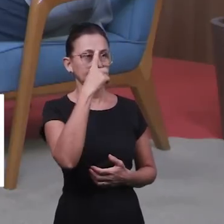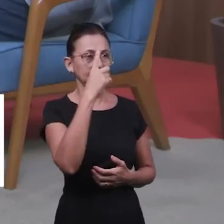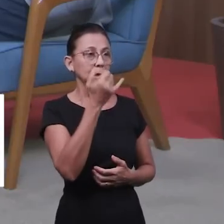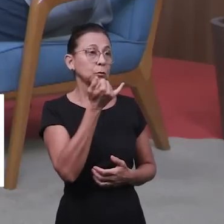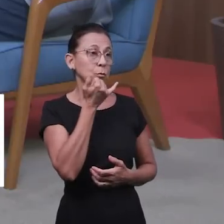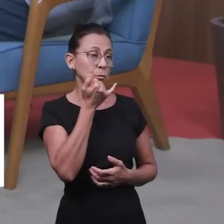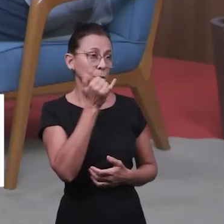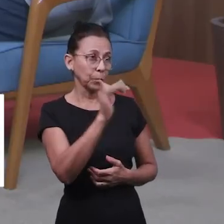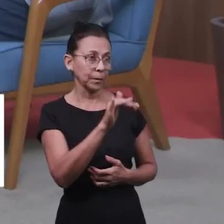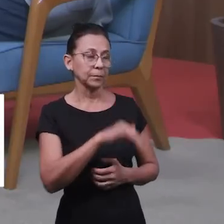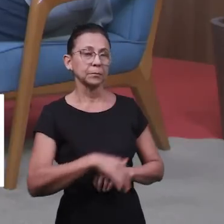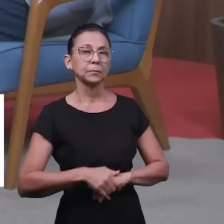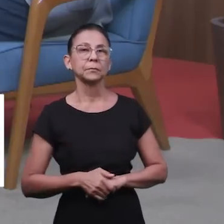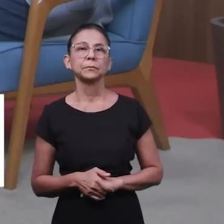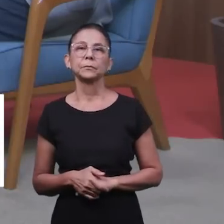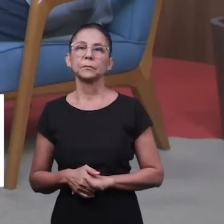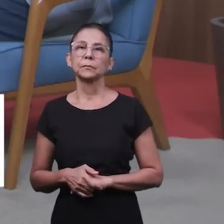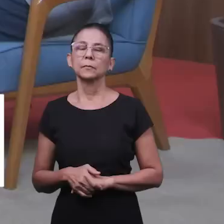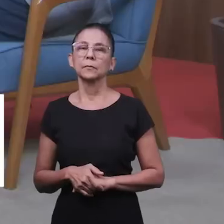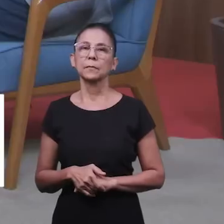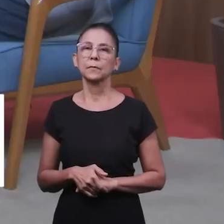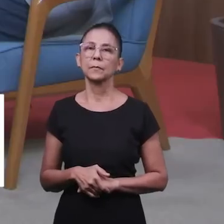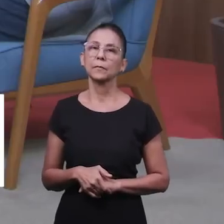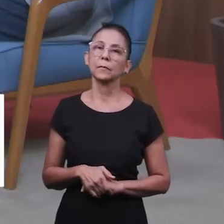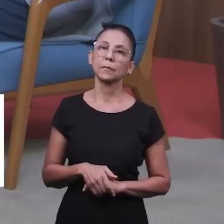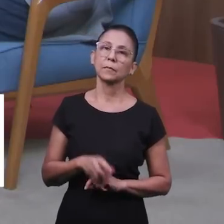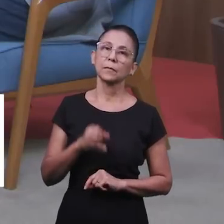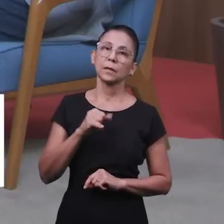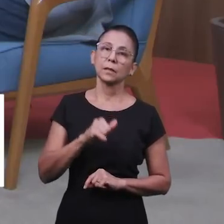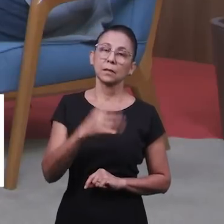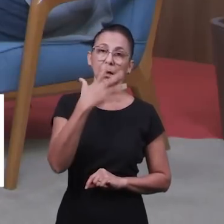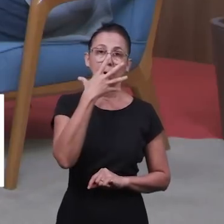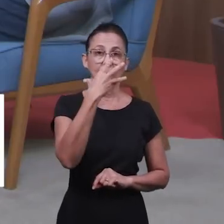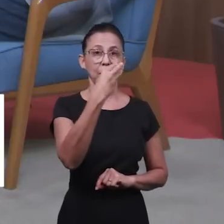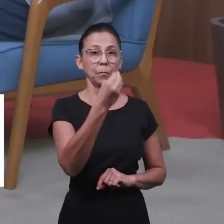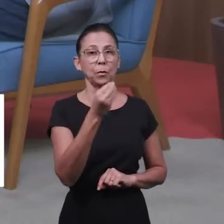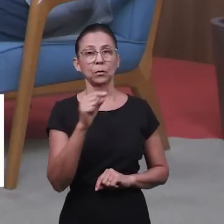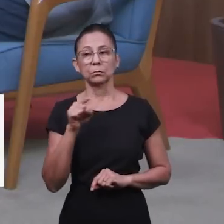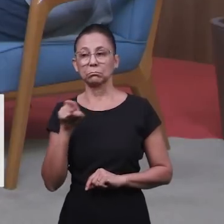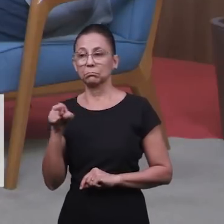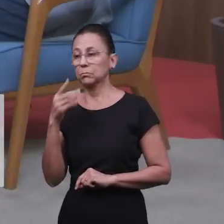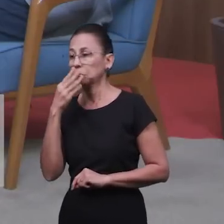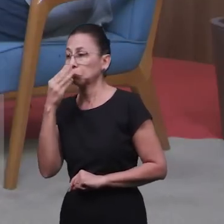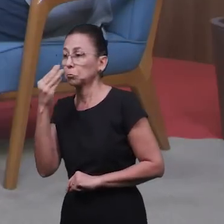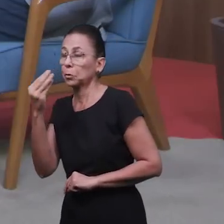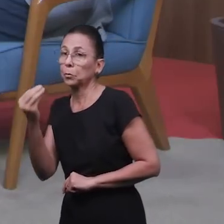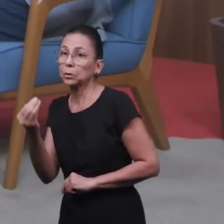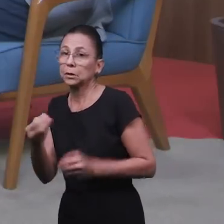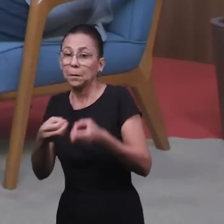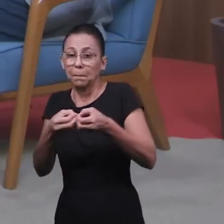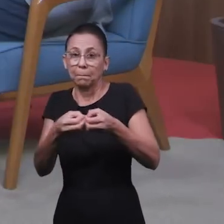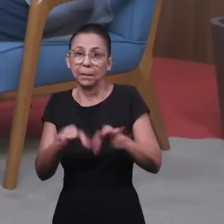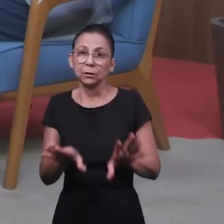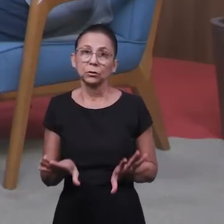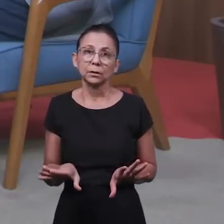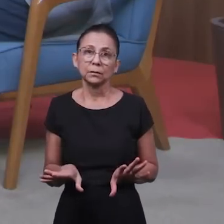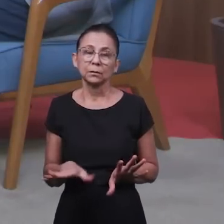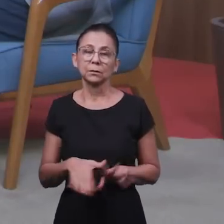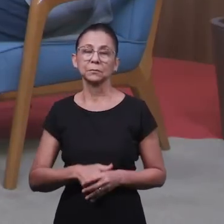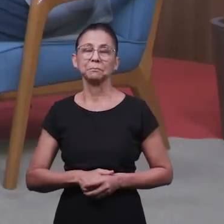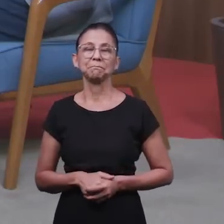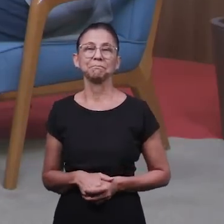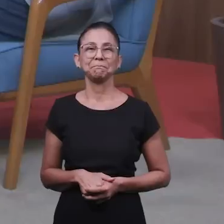acabei falando ao mesmo tempo que você. Sejam raposas ou sejam raposinhas, há o prejuízo para a vinha. O prejuízo. Não é